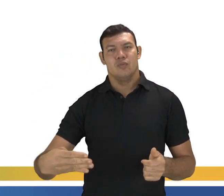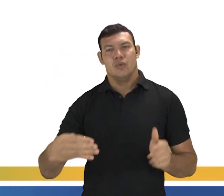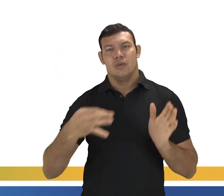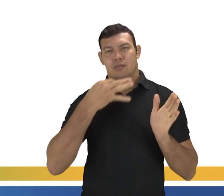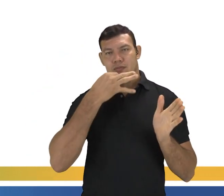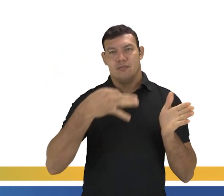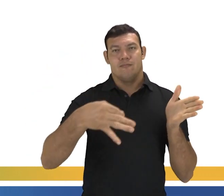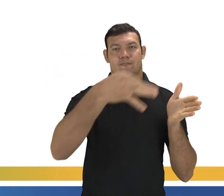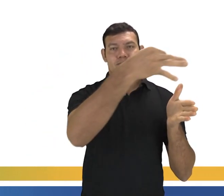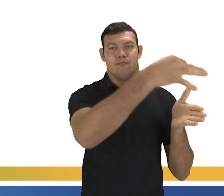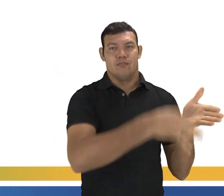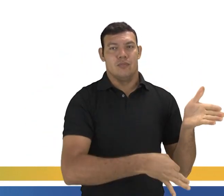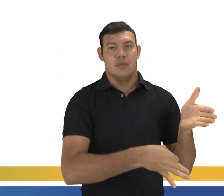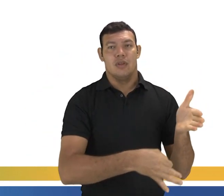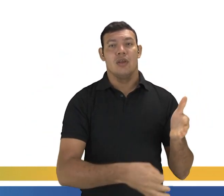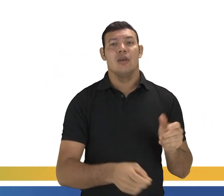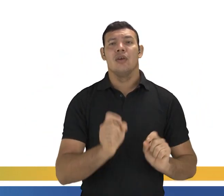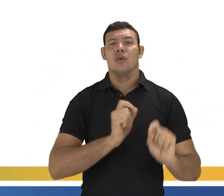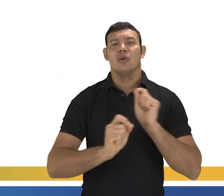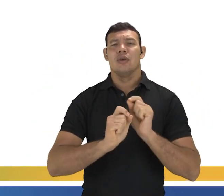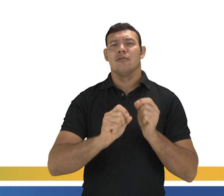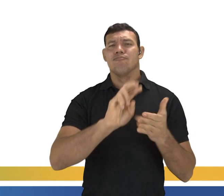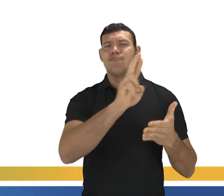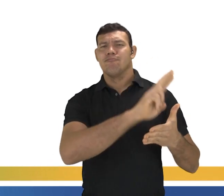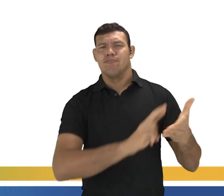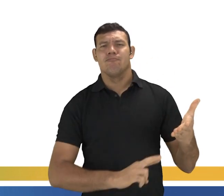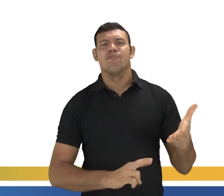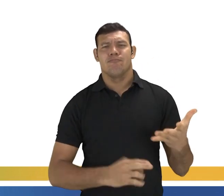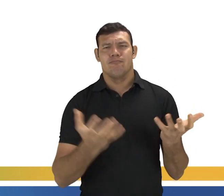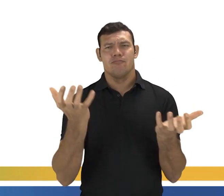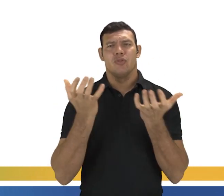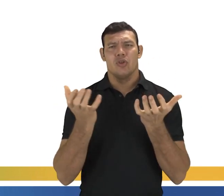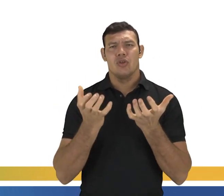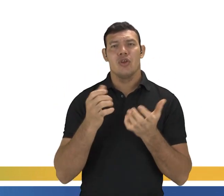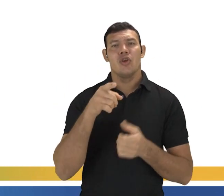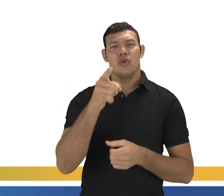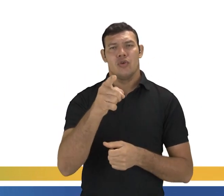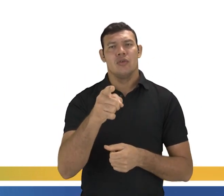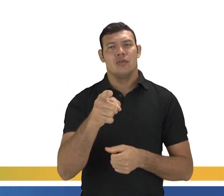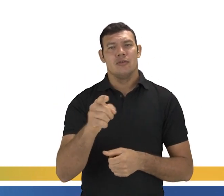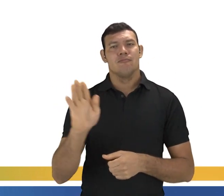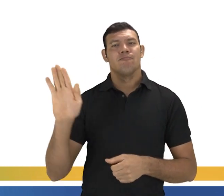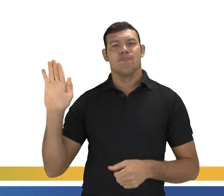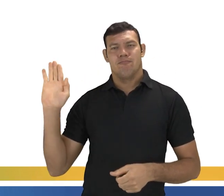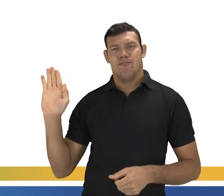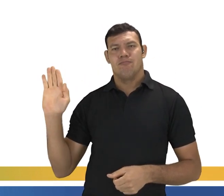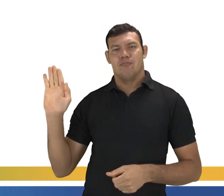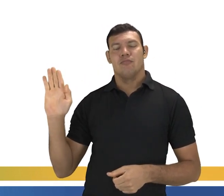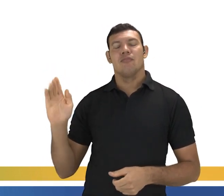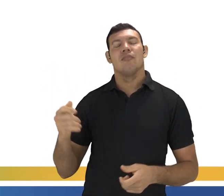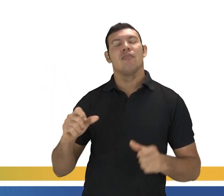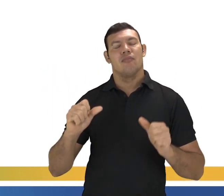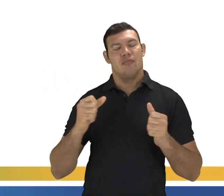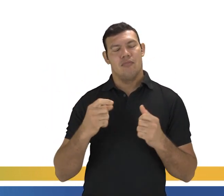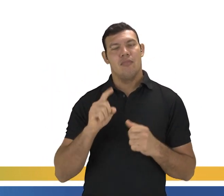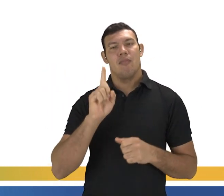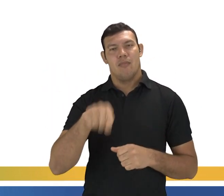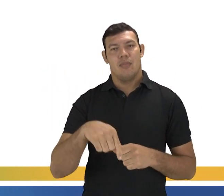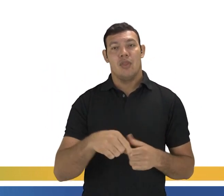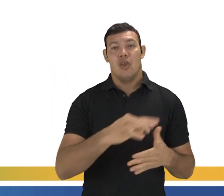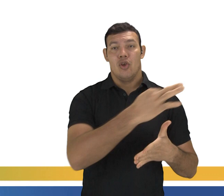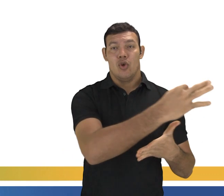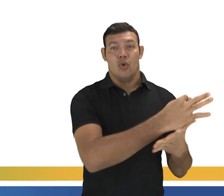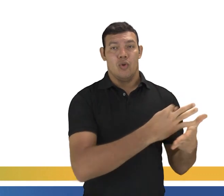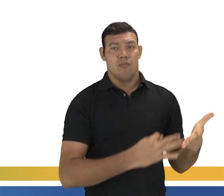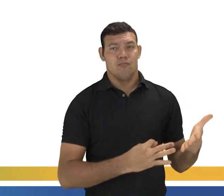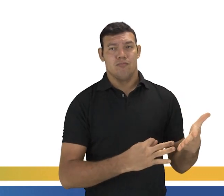primeira delas é o que de fato a redação do Enem exige de você, candidato. Ele exige um texto em prosa, do